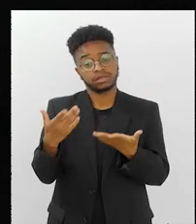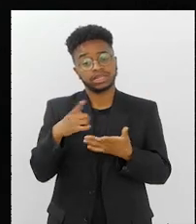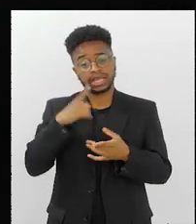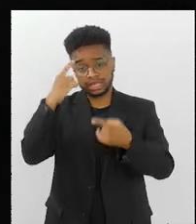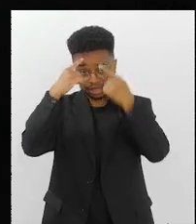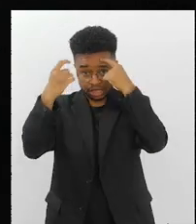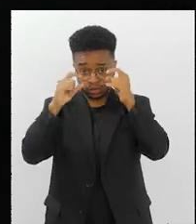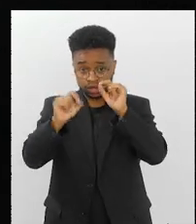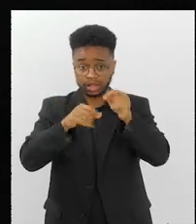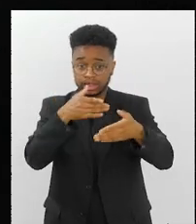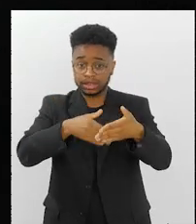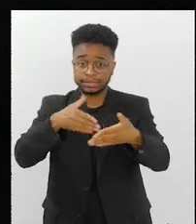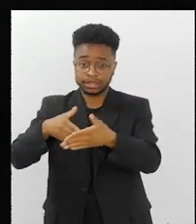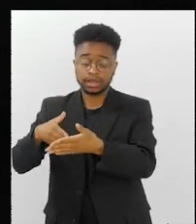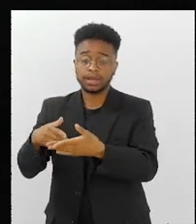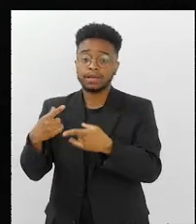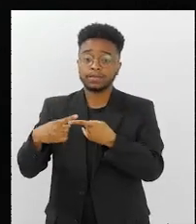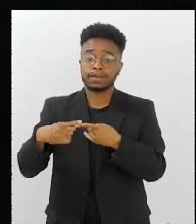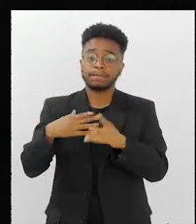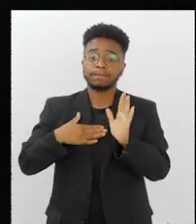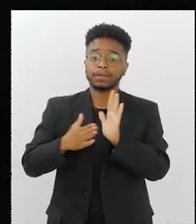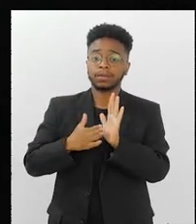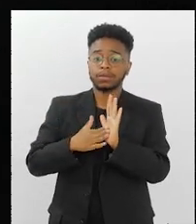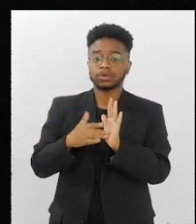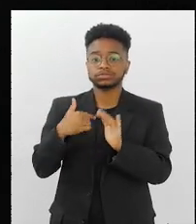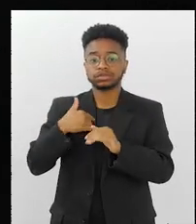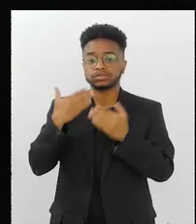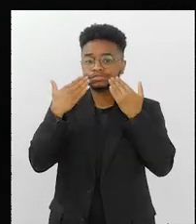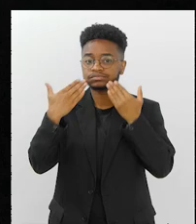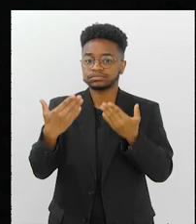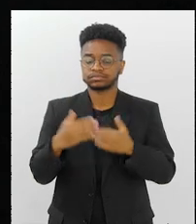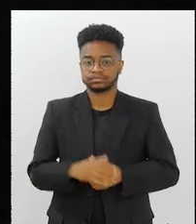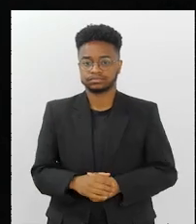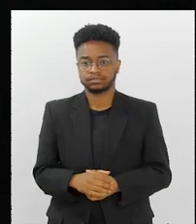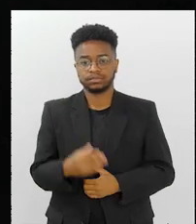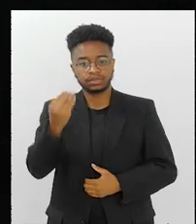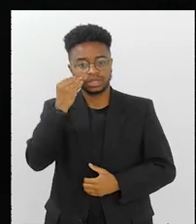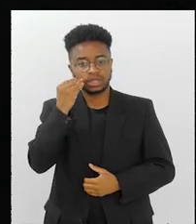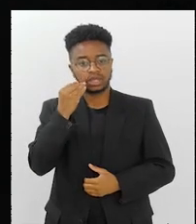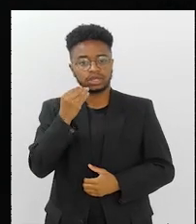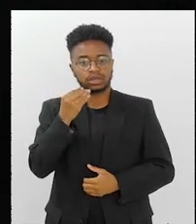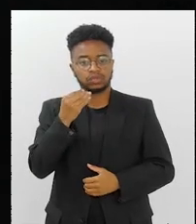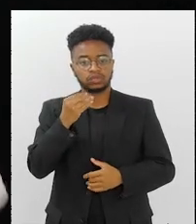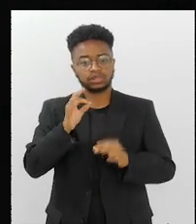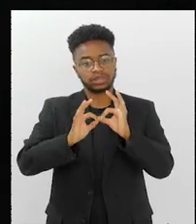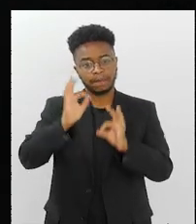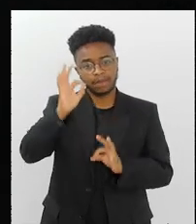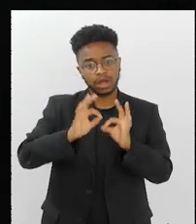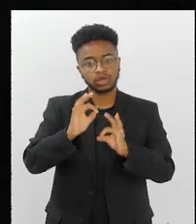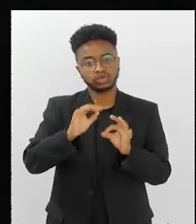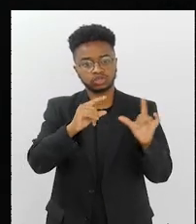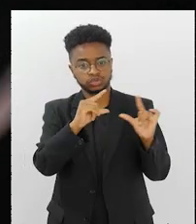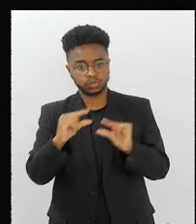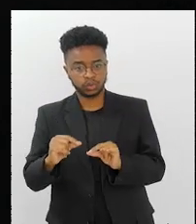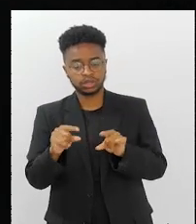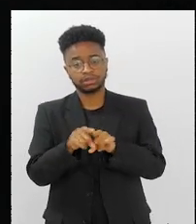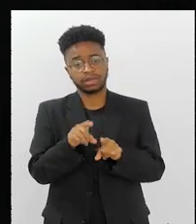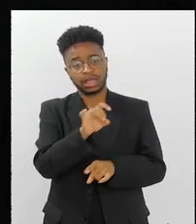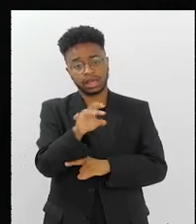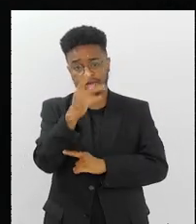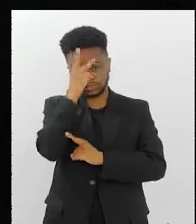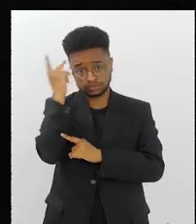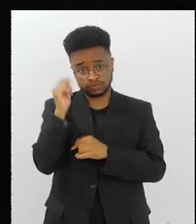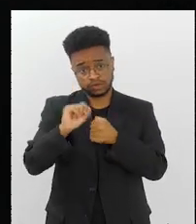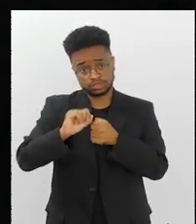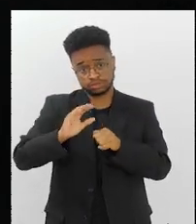falei então tá então a gente pode limitar fo uma proposta que eu apresentei né Eh de limitar um tamanho e cada um faz